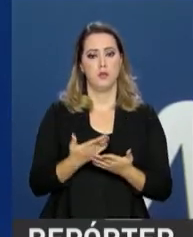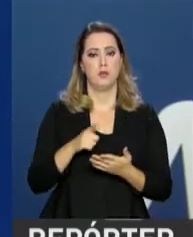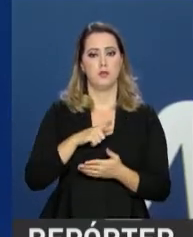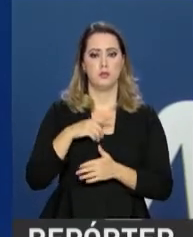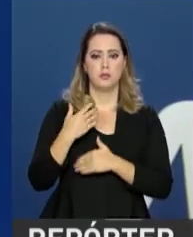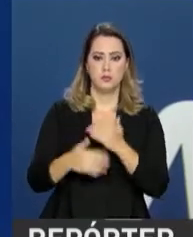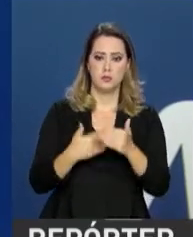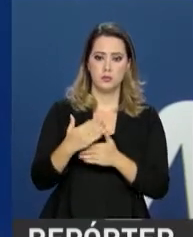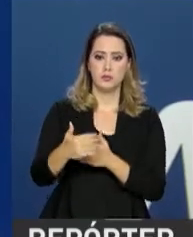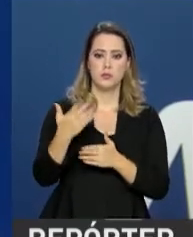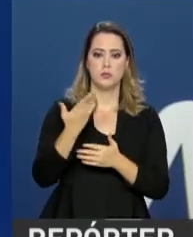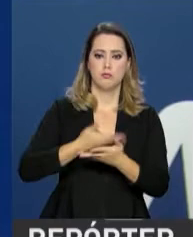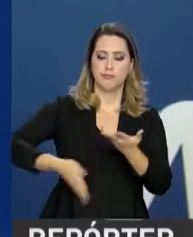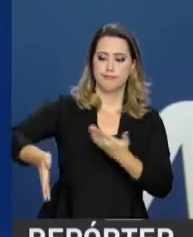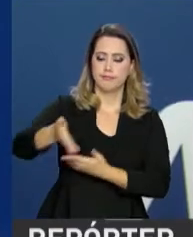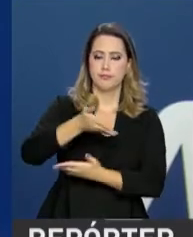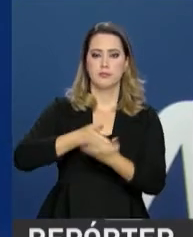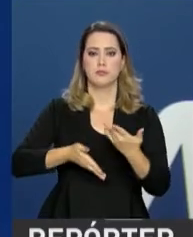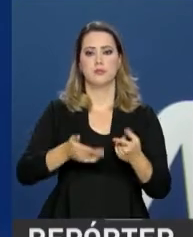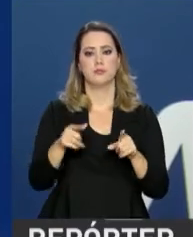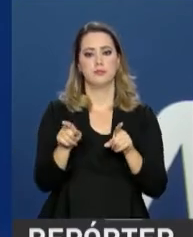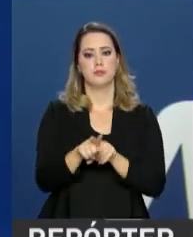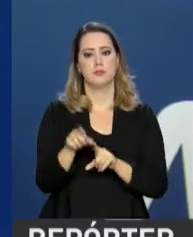a ter circulando